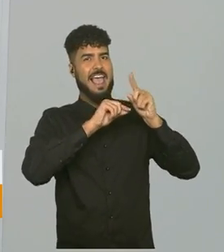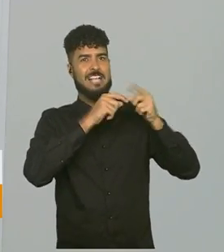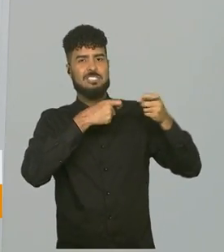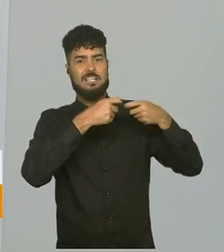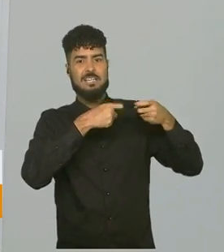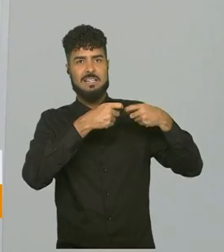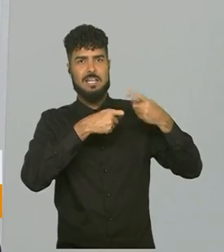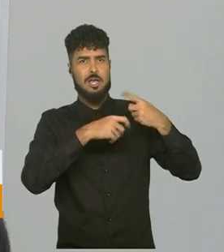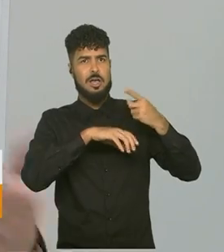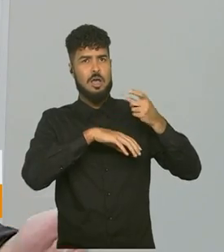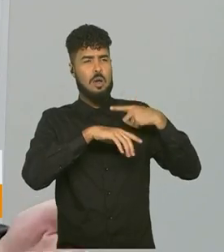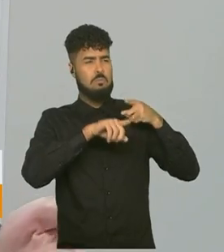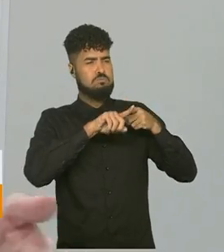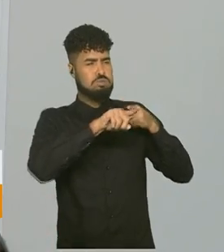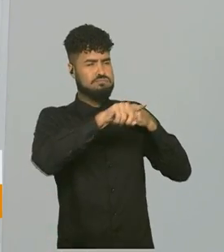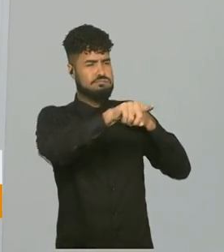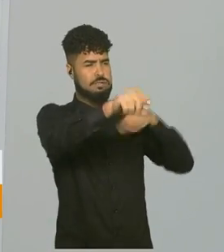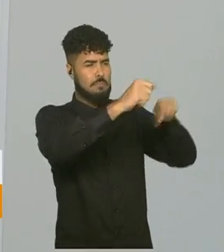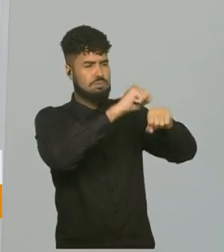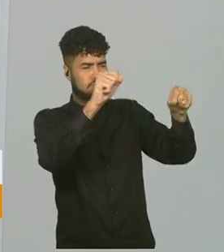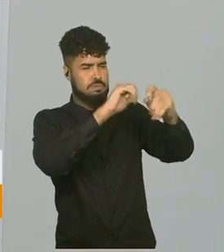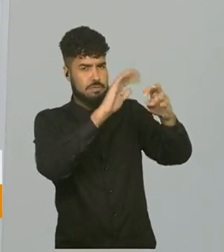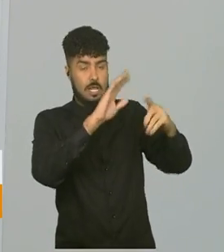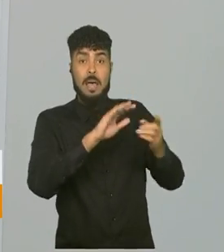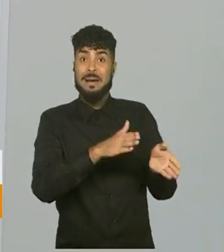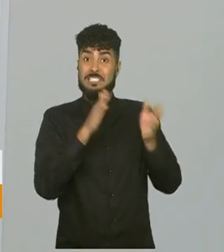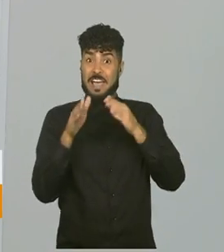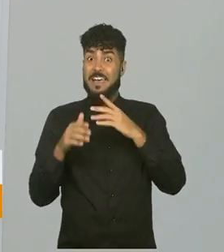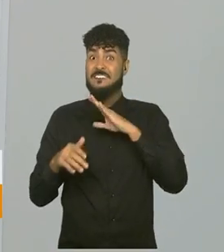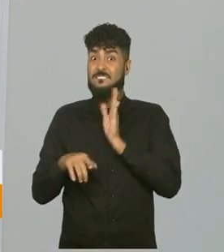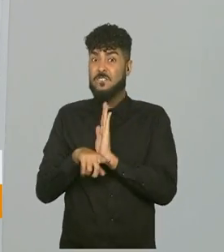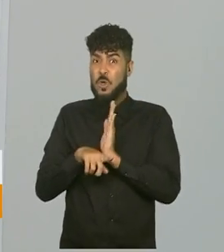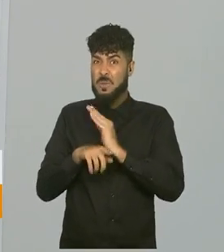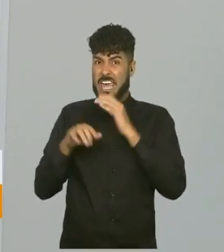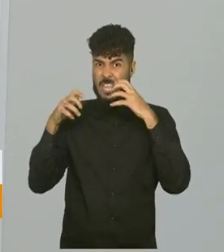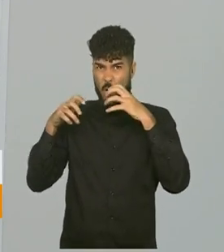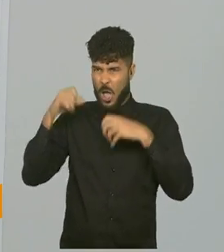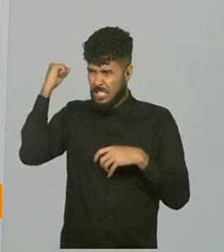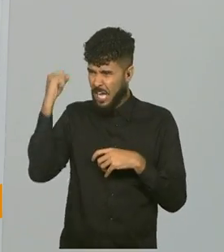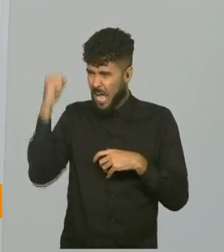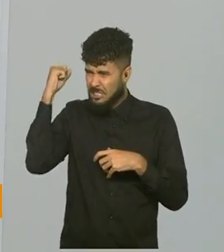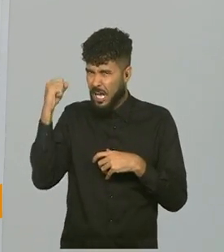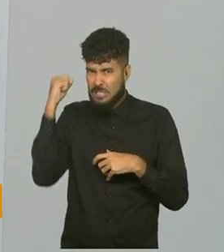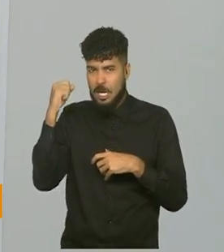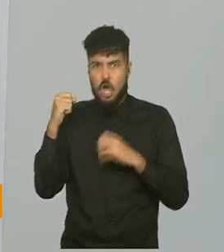bem diferente numa morte ocorrida num filme de terror ou num filme, por exemplo, Tarantino.